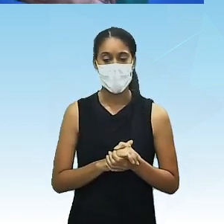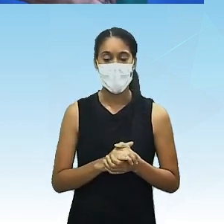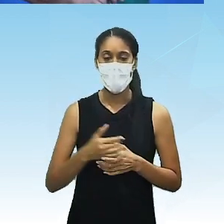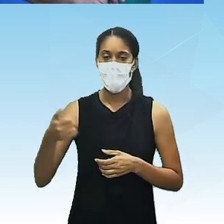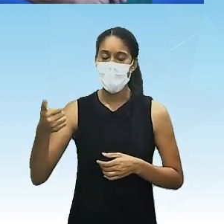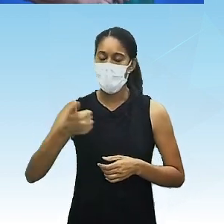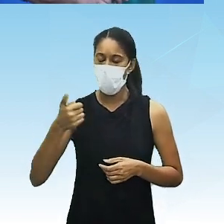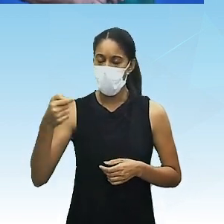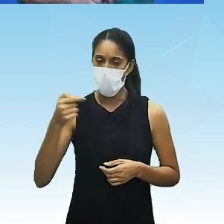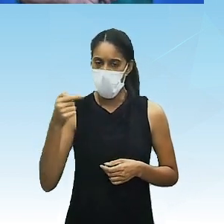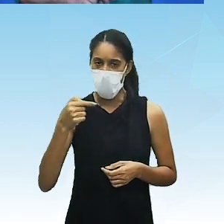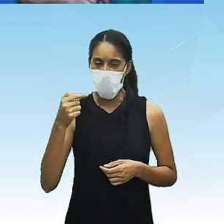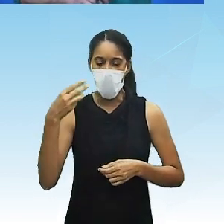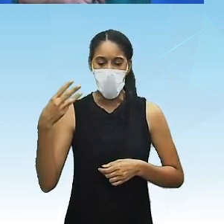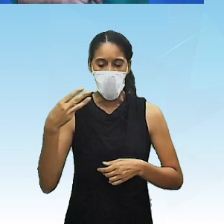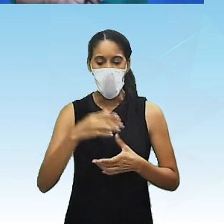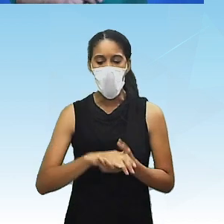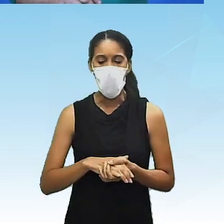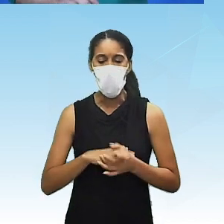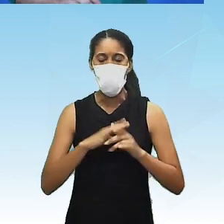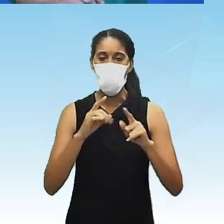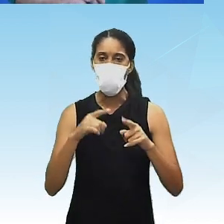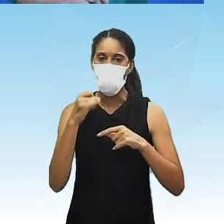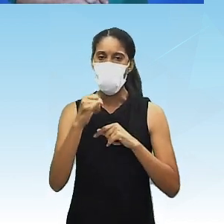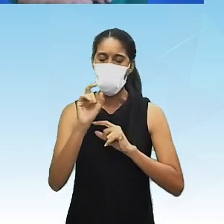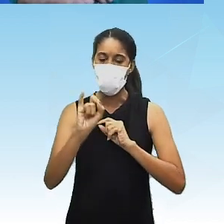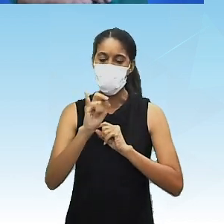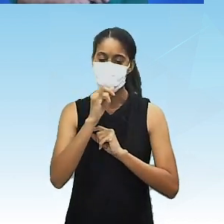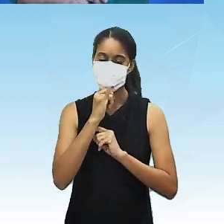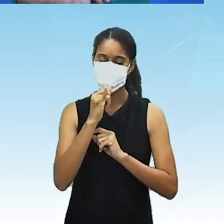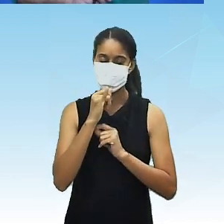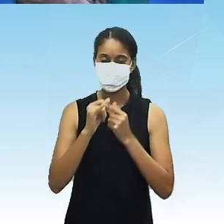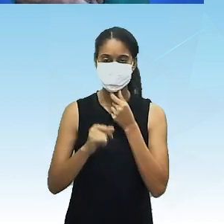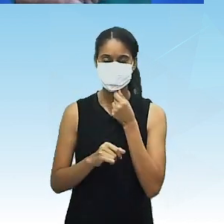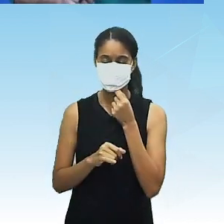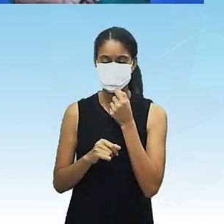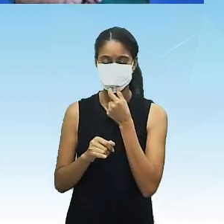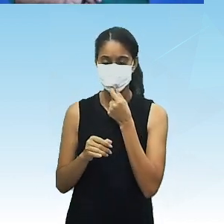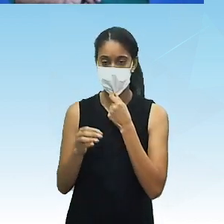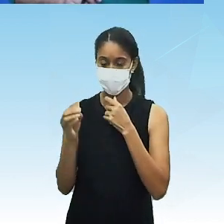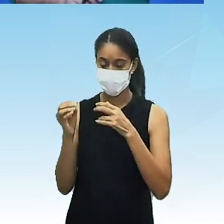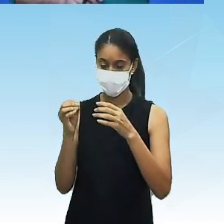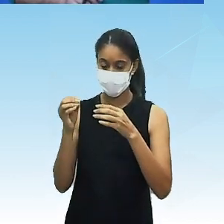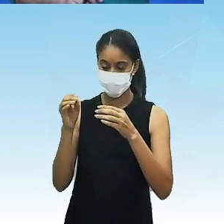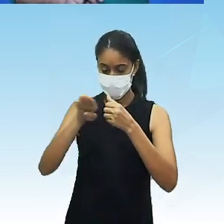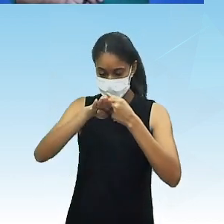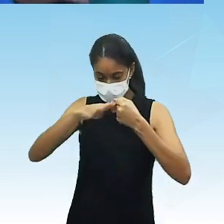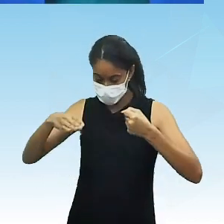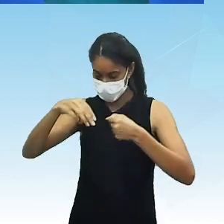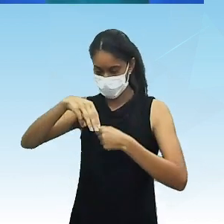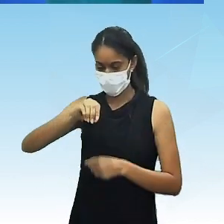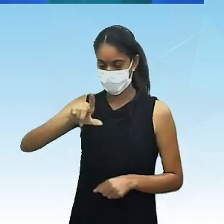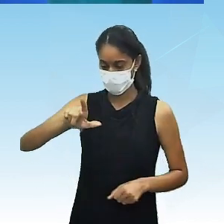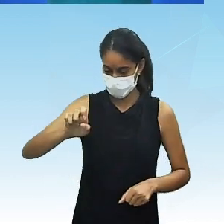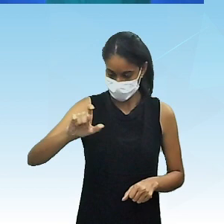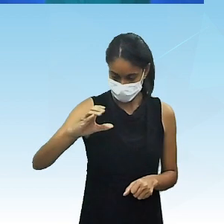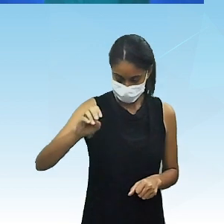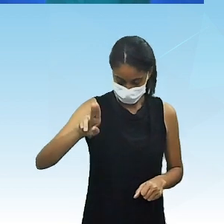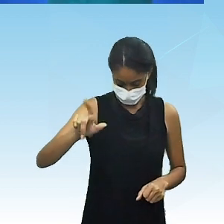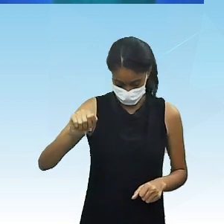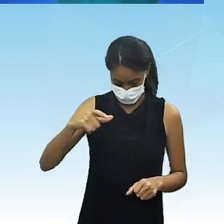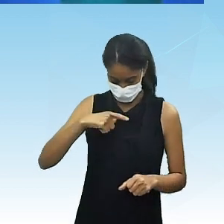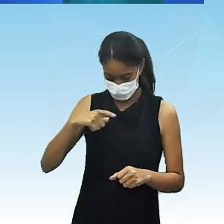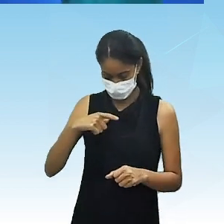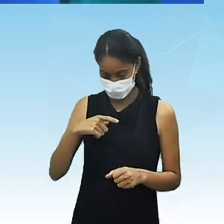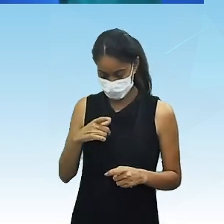Mas se esse elemento, por exemplo, tiver no meio de uma molécula, certo? E do ladinho dele tiver